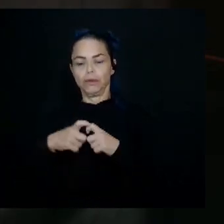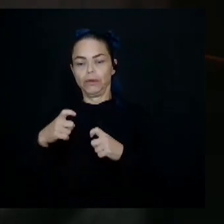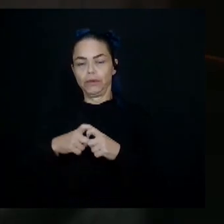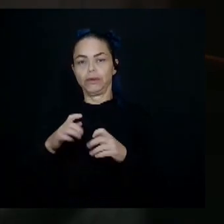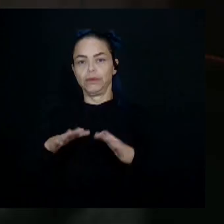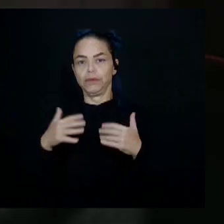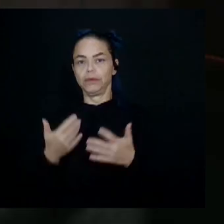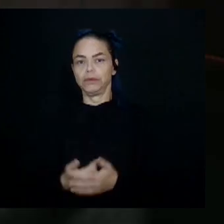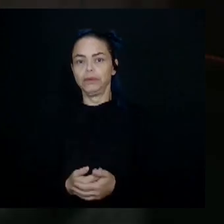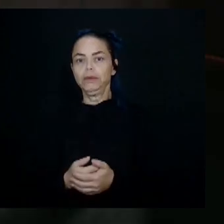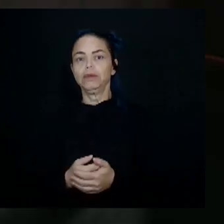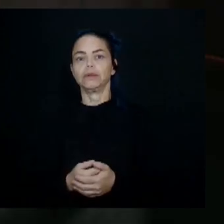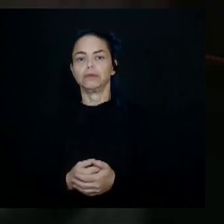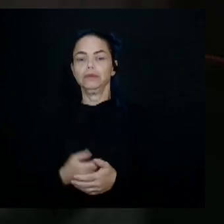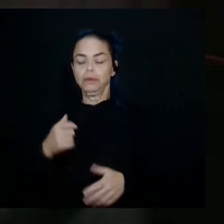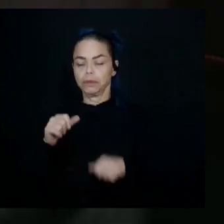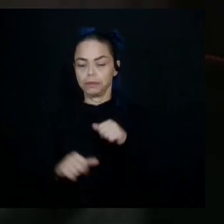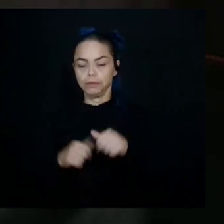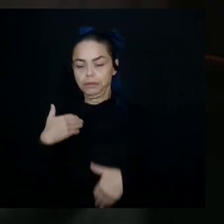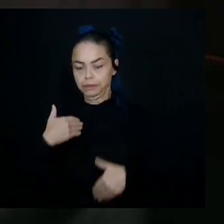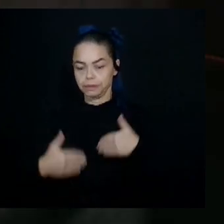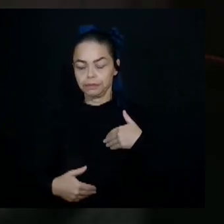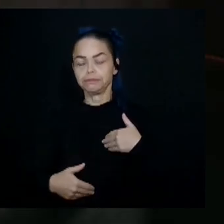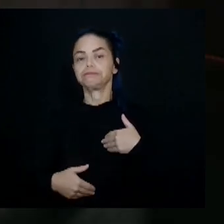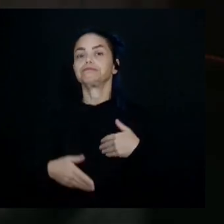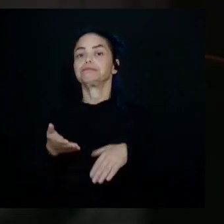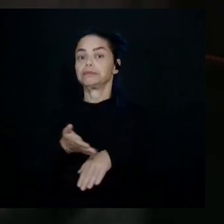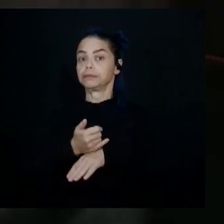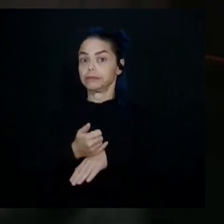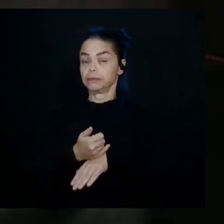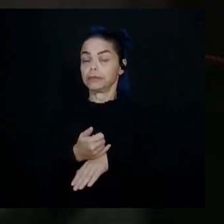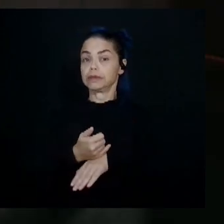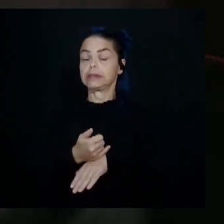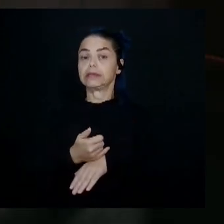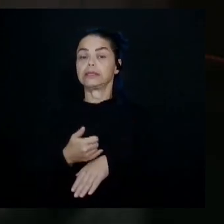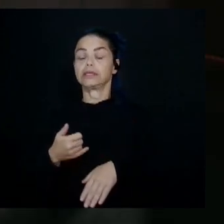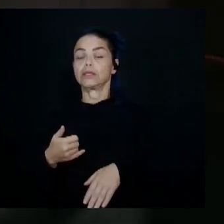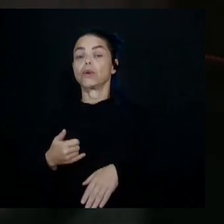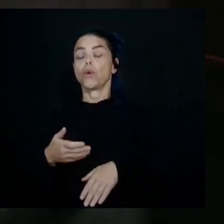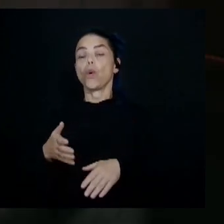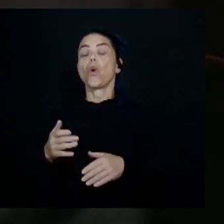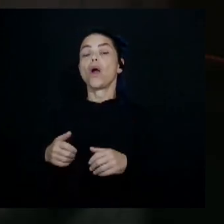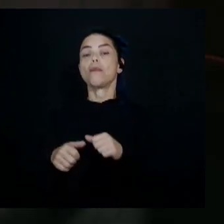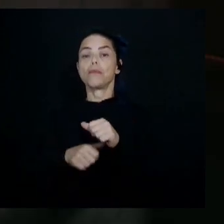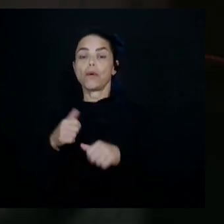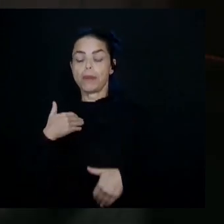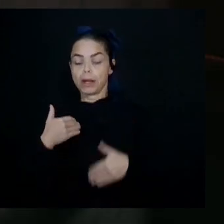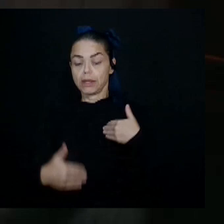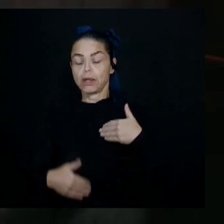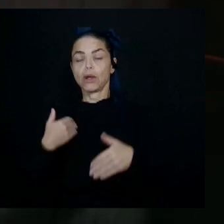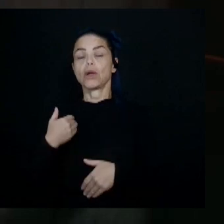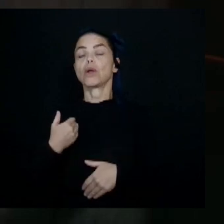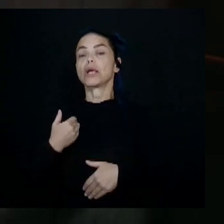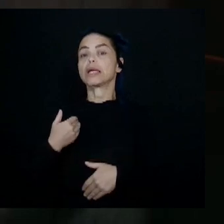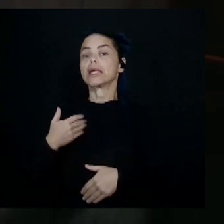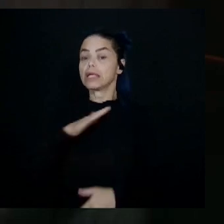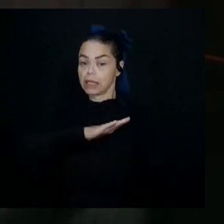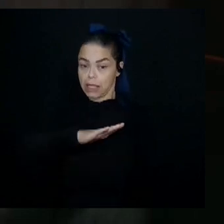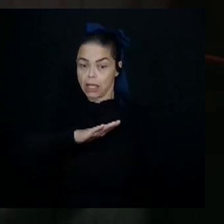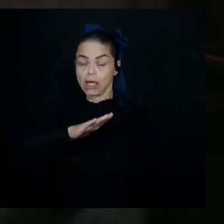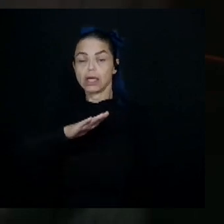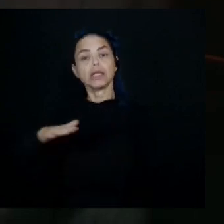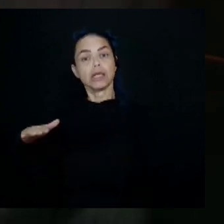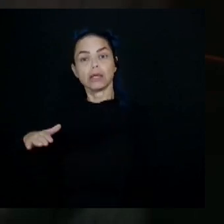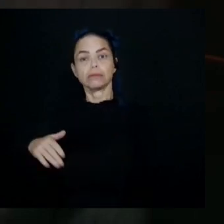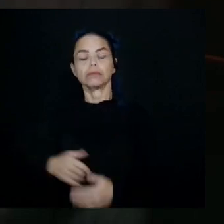fala em puberdade precoce, o que exatamente caracteriza esse quadro e quando os pais devem ficar